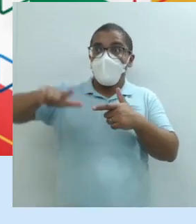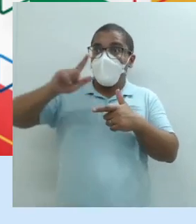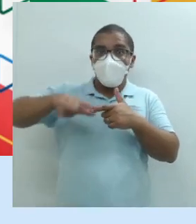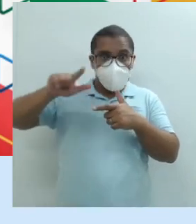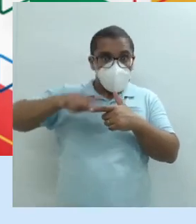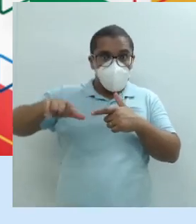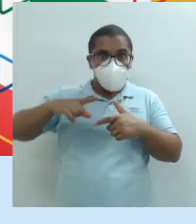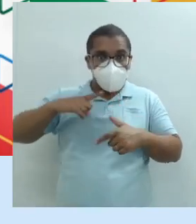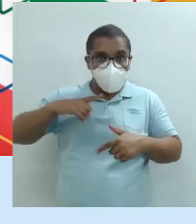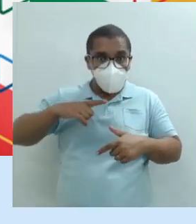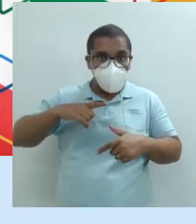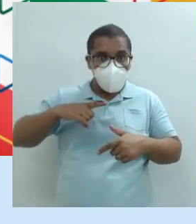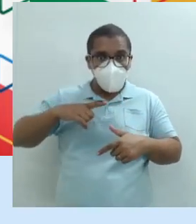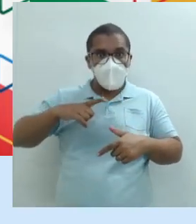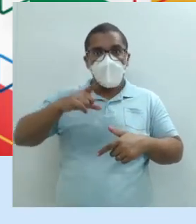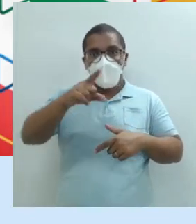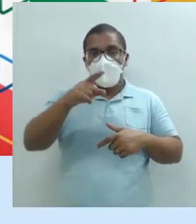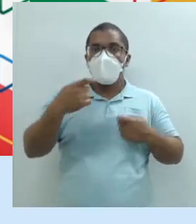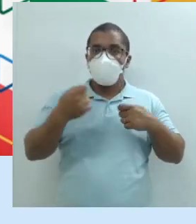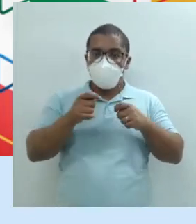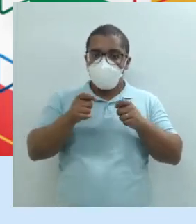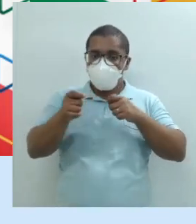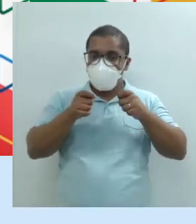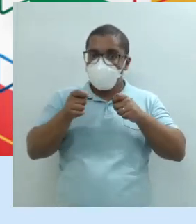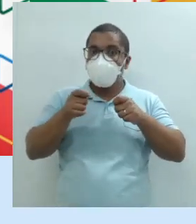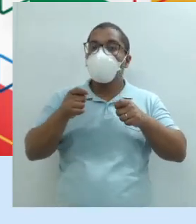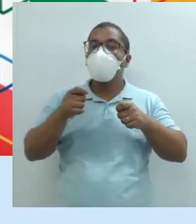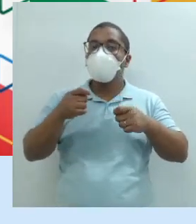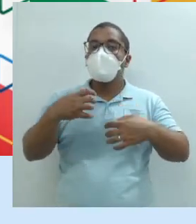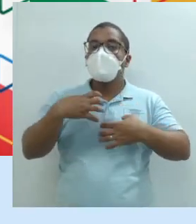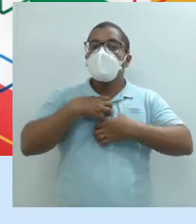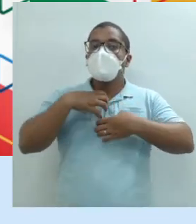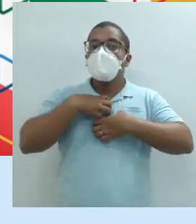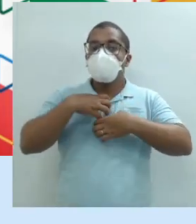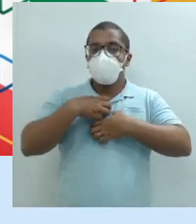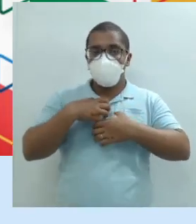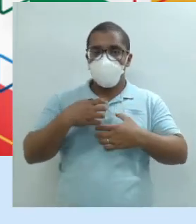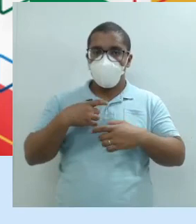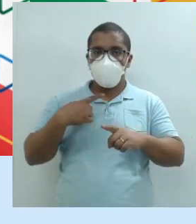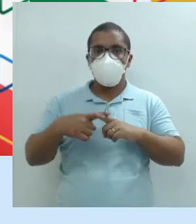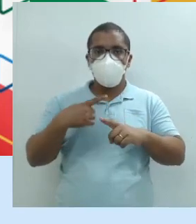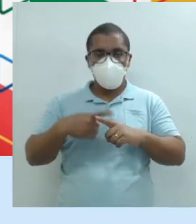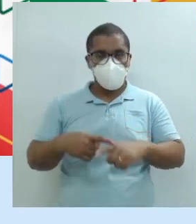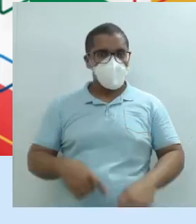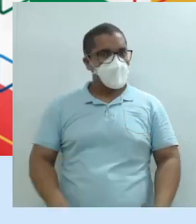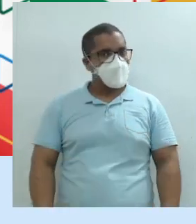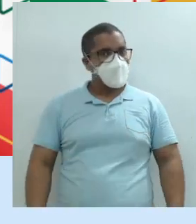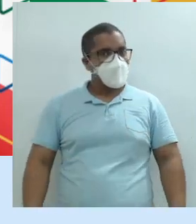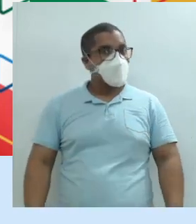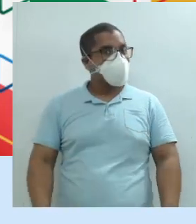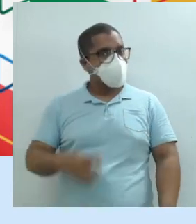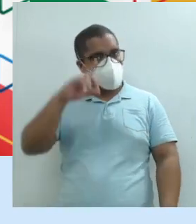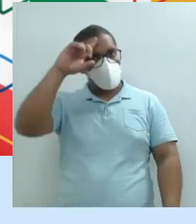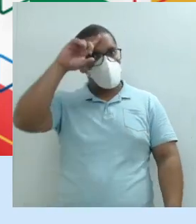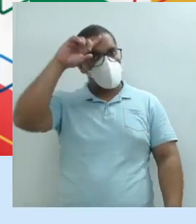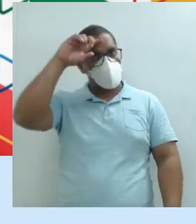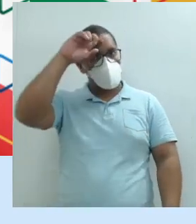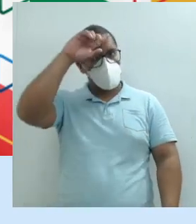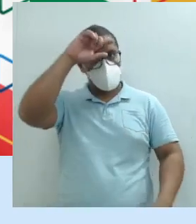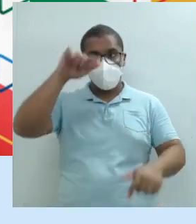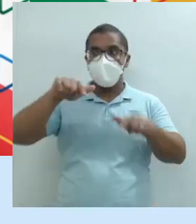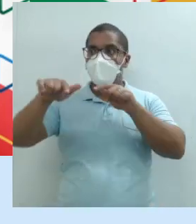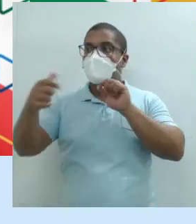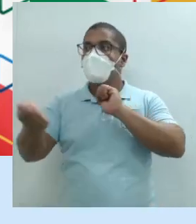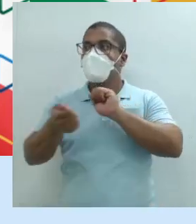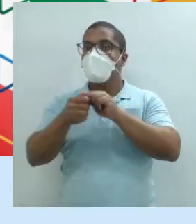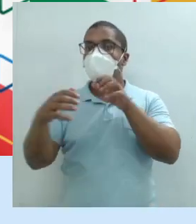né? A autogestão ali das emoções, porque pense numa situação desafiadora, que é trabalhar com